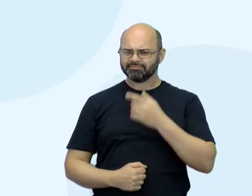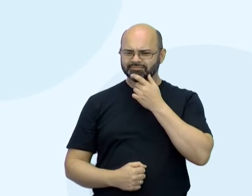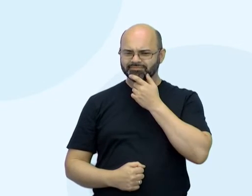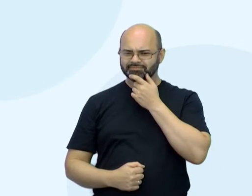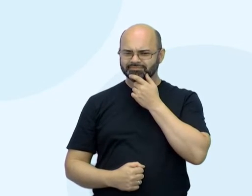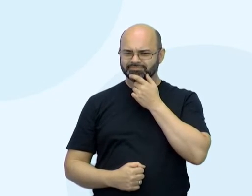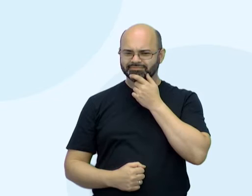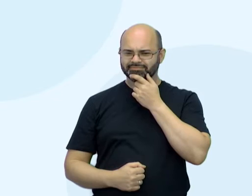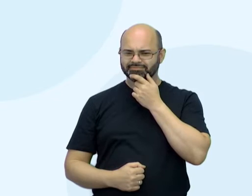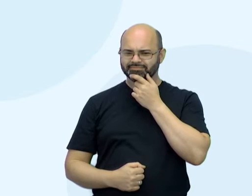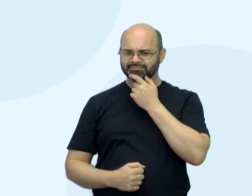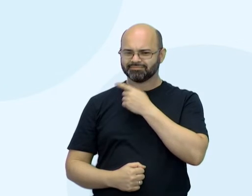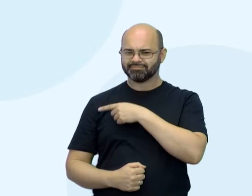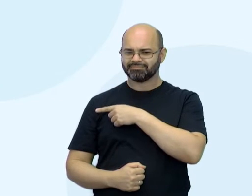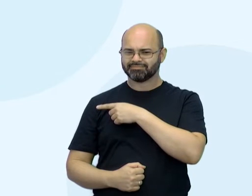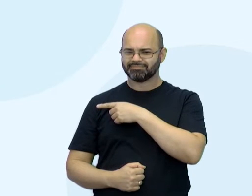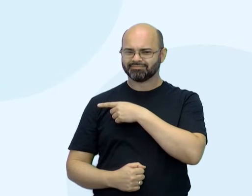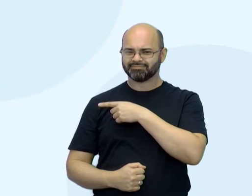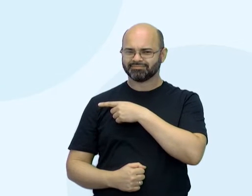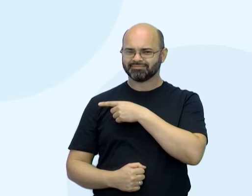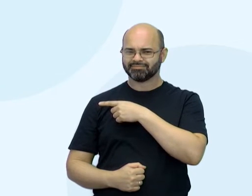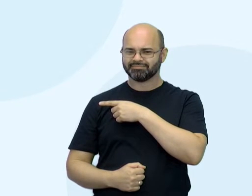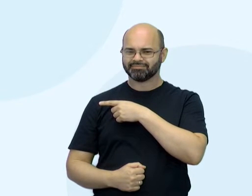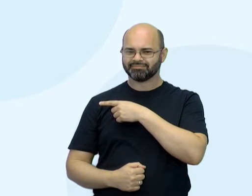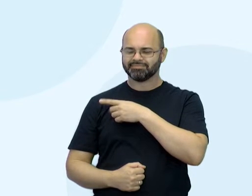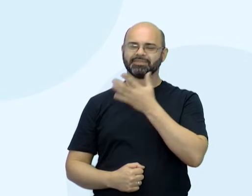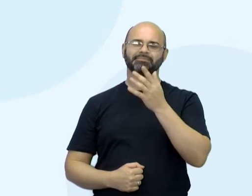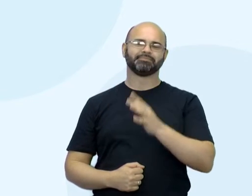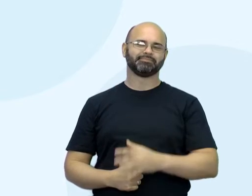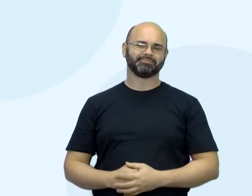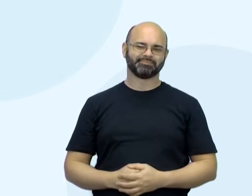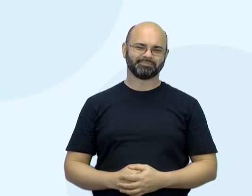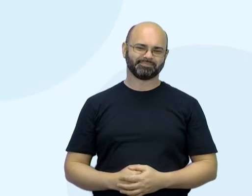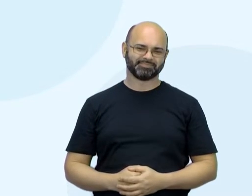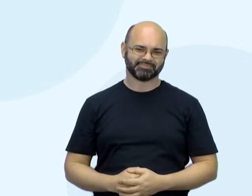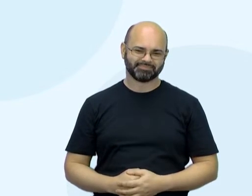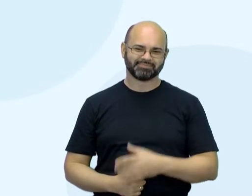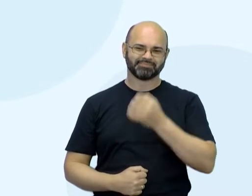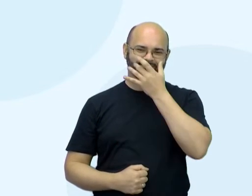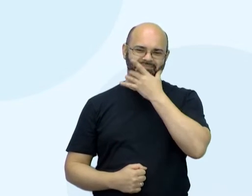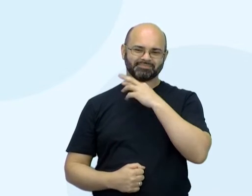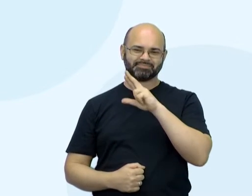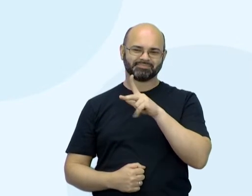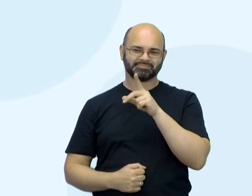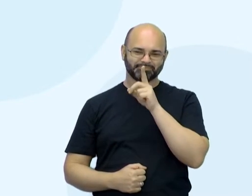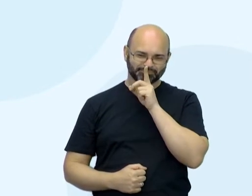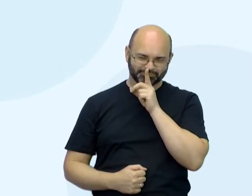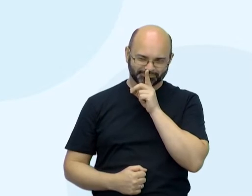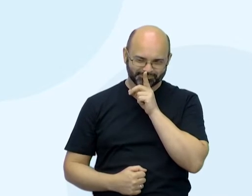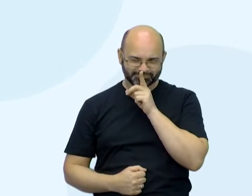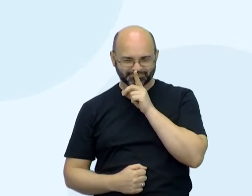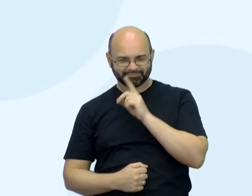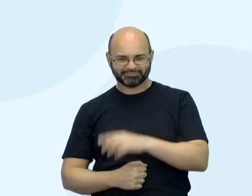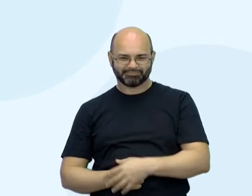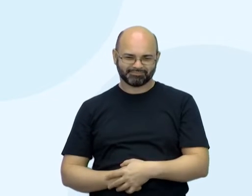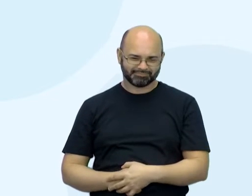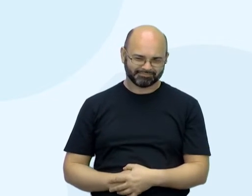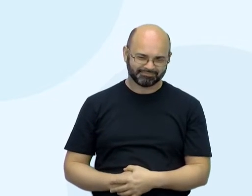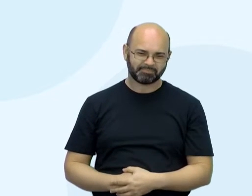mecânica. Aqui, ó. Ô, gente, me ajuda aí, pelo amor de Deus. Pronto, agora sim,